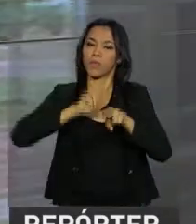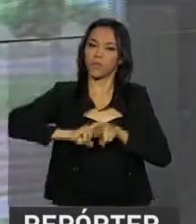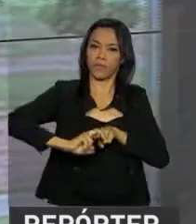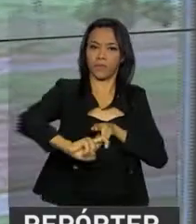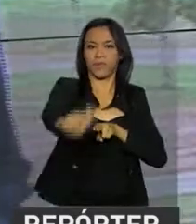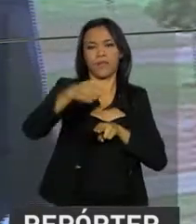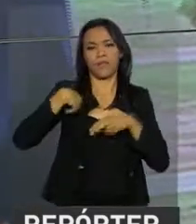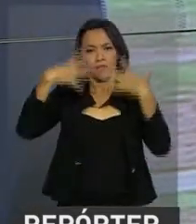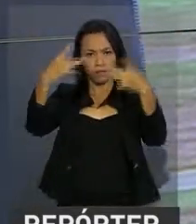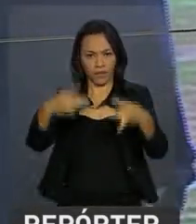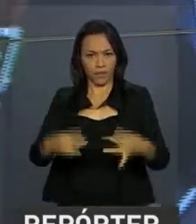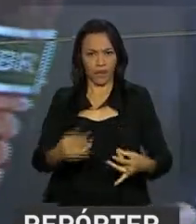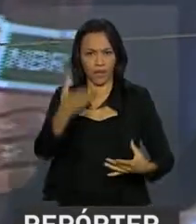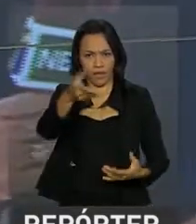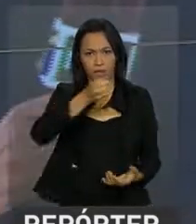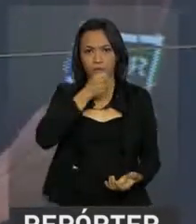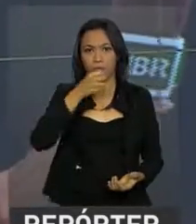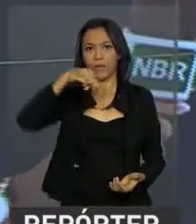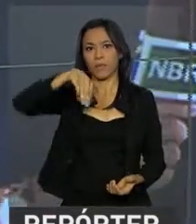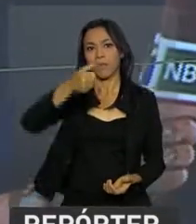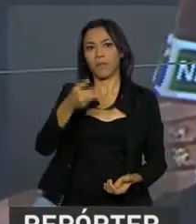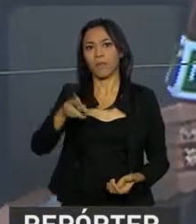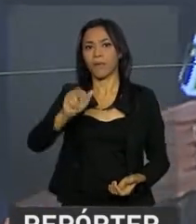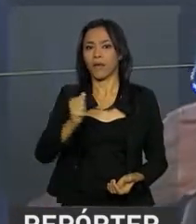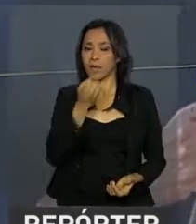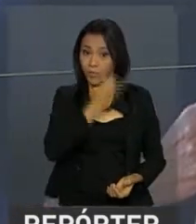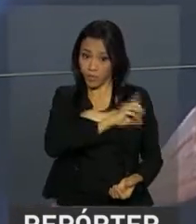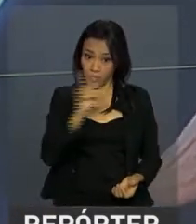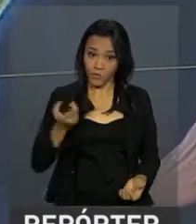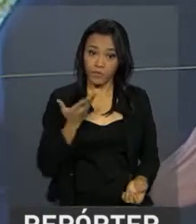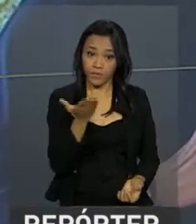com a repórter Mara Kenupi. Oi, Mara, bom dia para você.